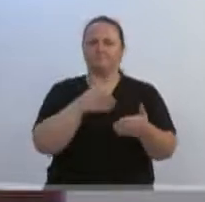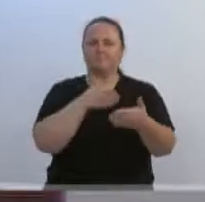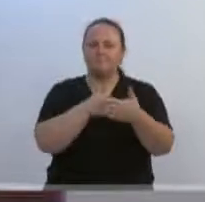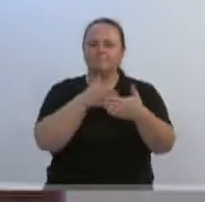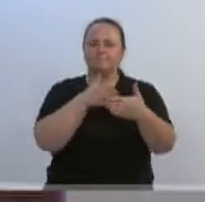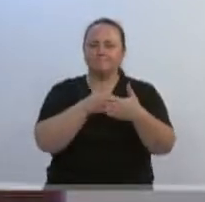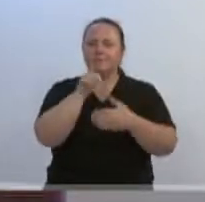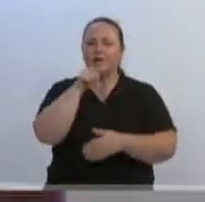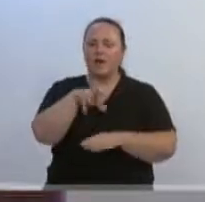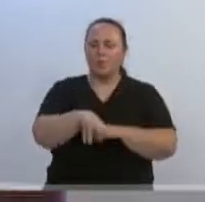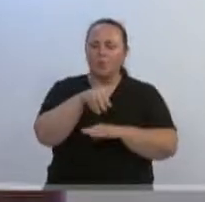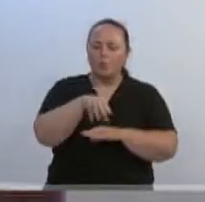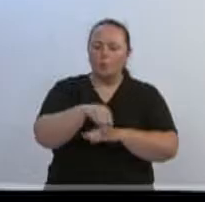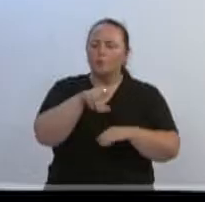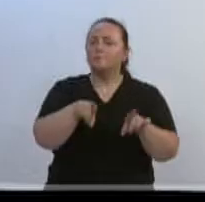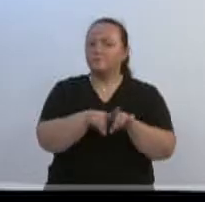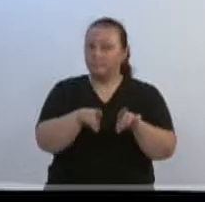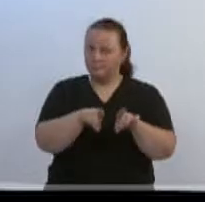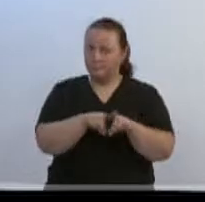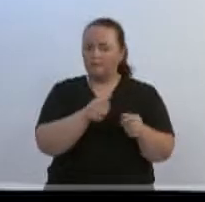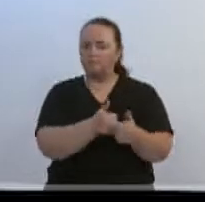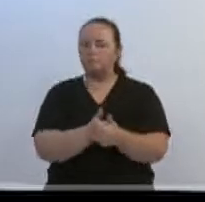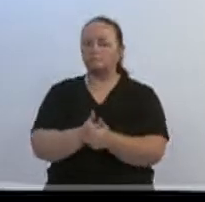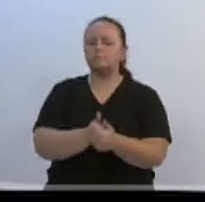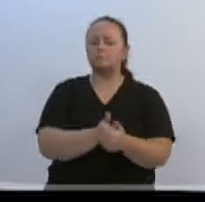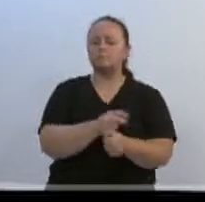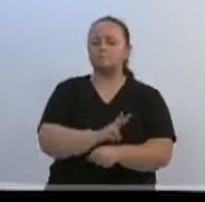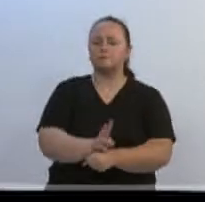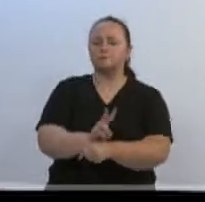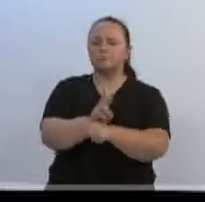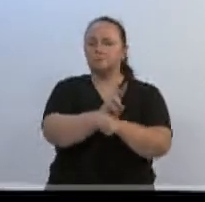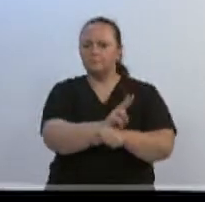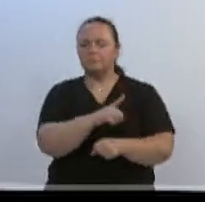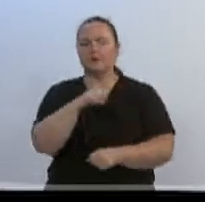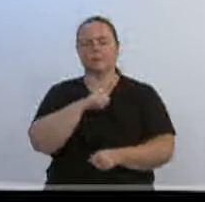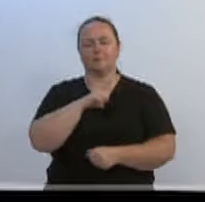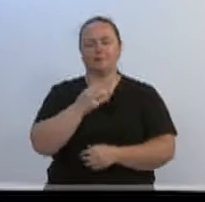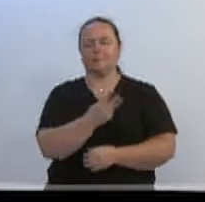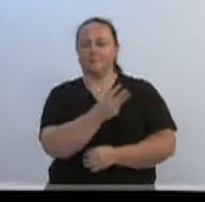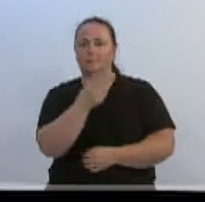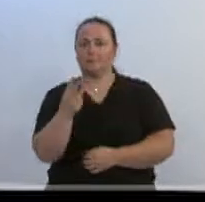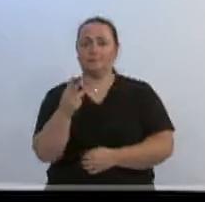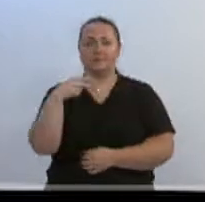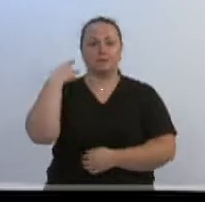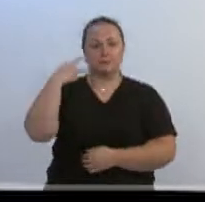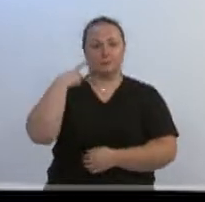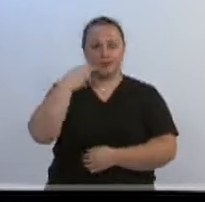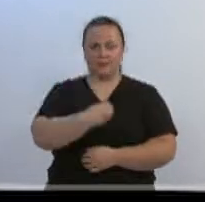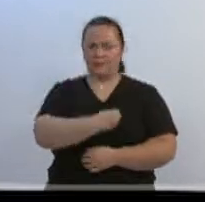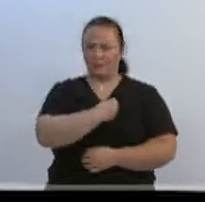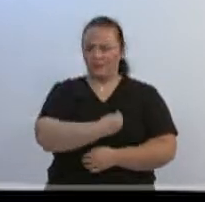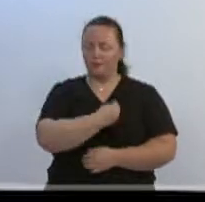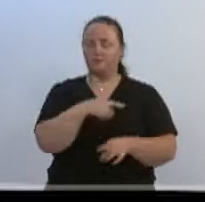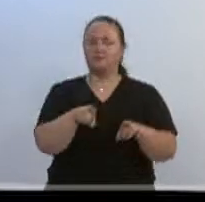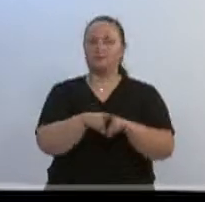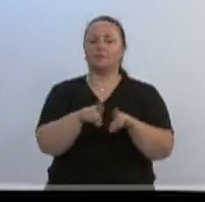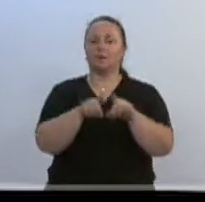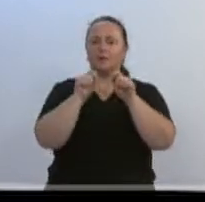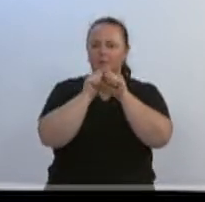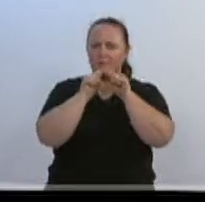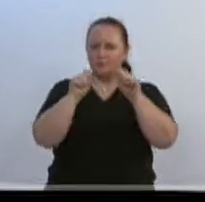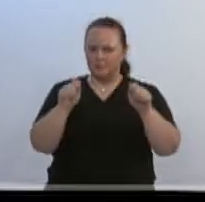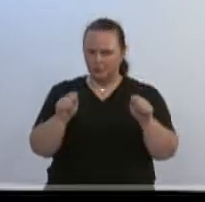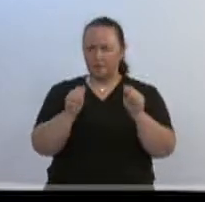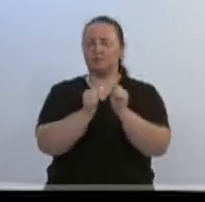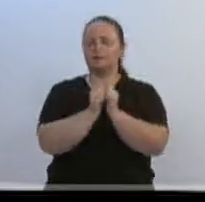da estação de bombeamento onde vários aqui três vereadores estiveram presente além das assessorias dos senhores vereadores